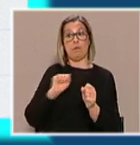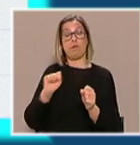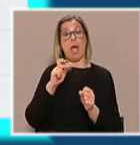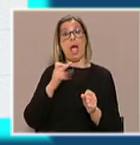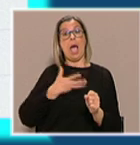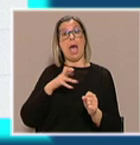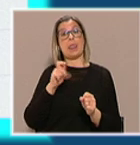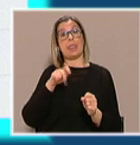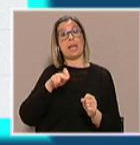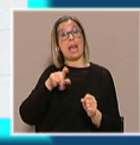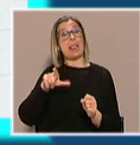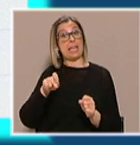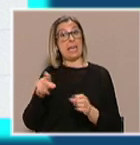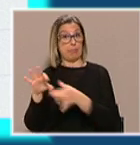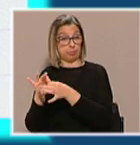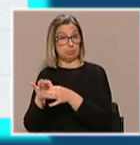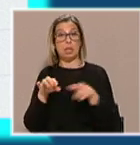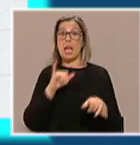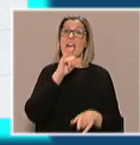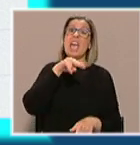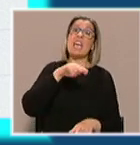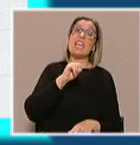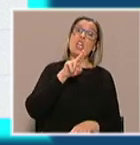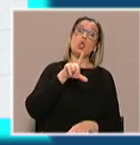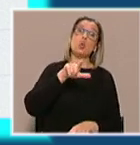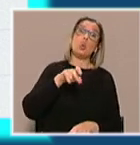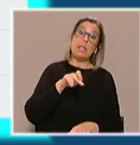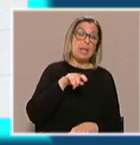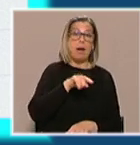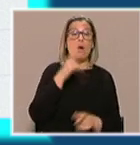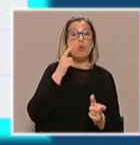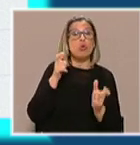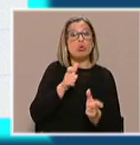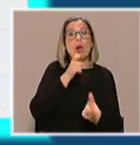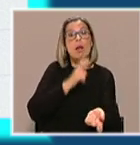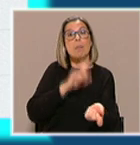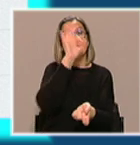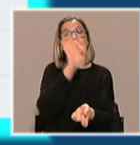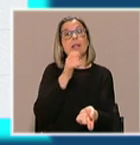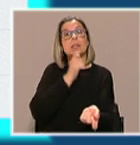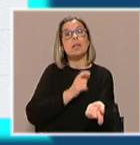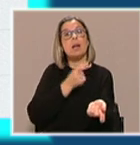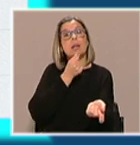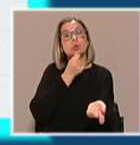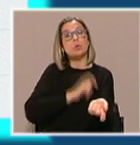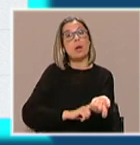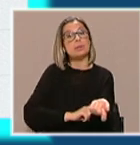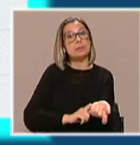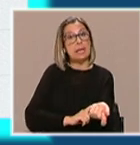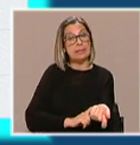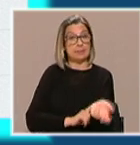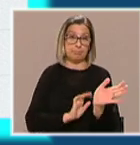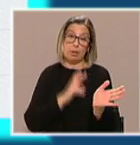A insulina é sim responsável por regular a concentração de glicose no sangue. Logo, esta resposta é